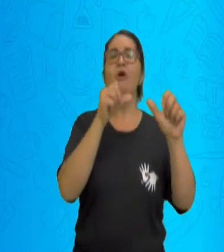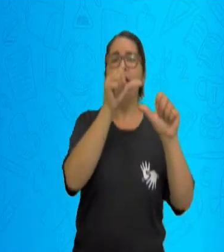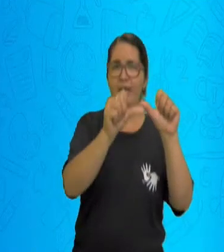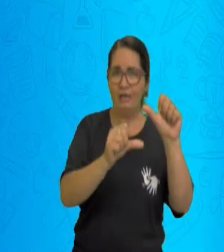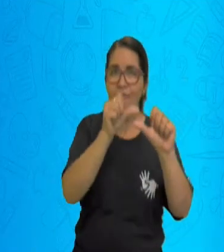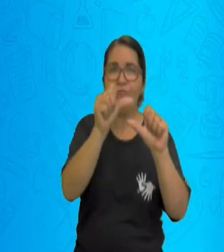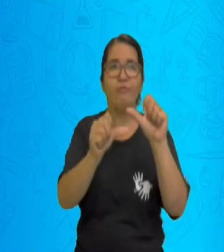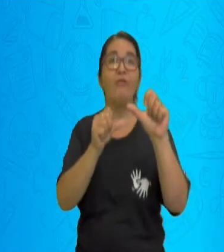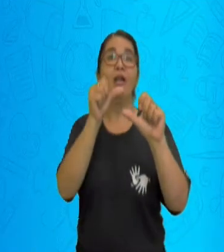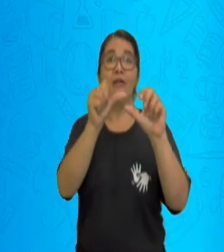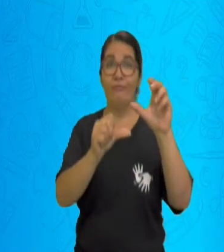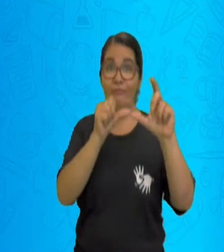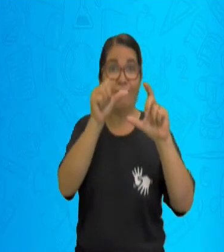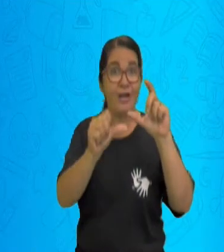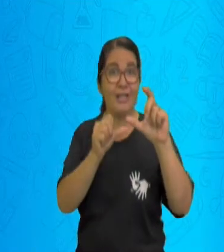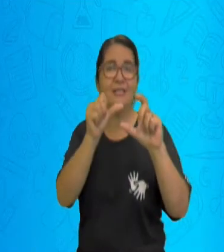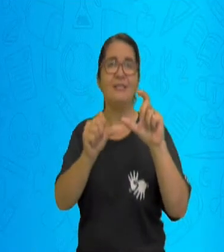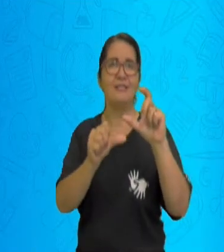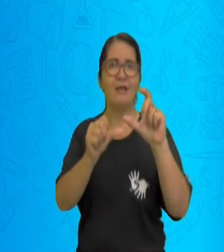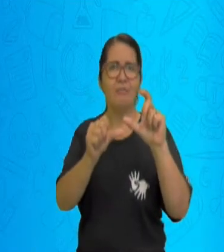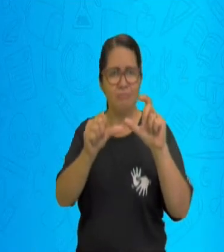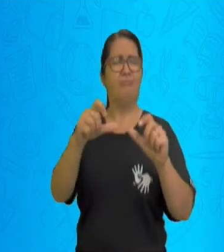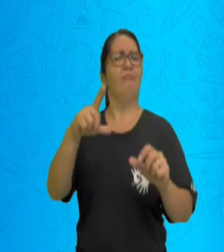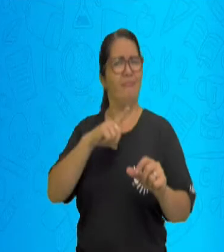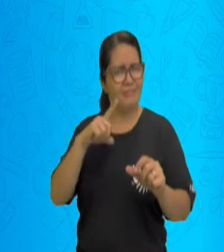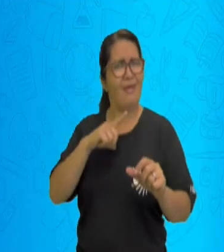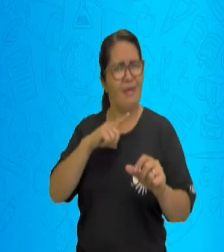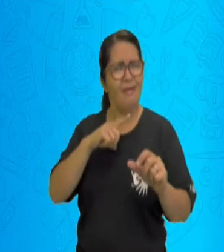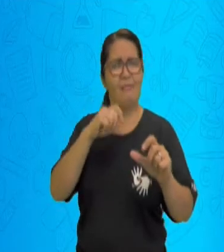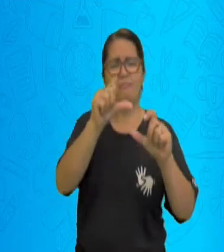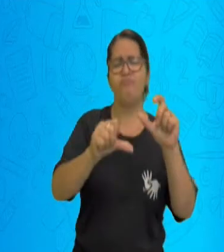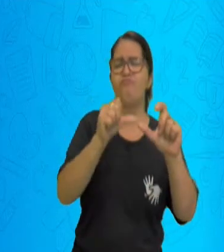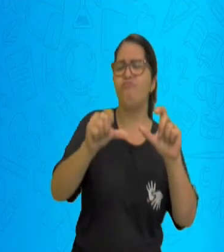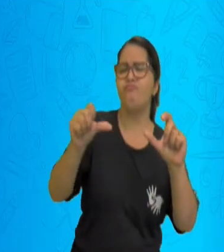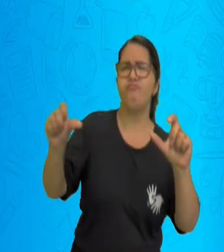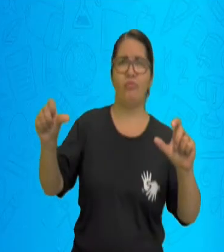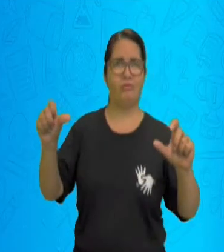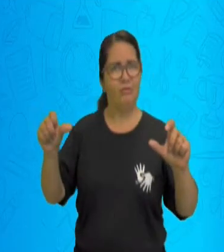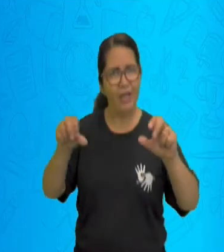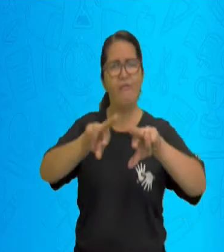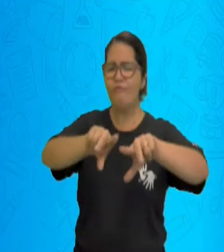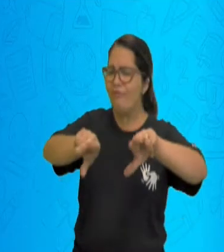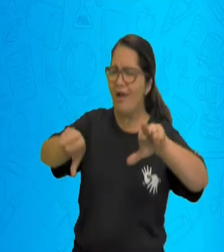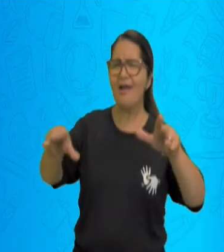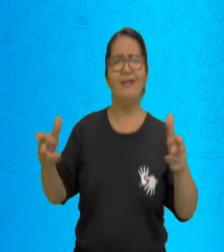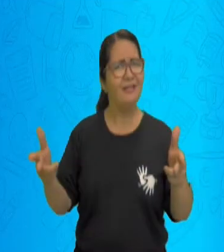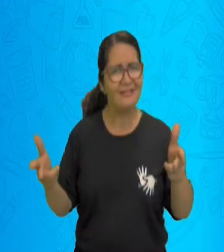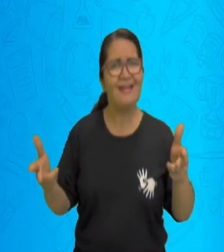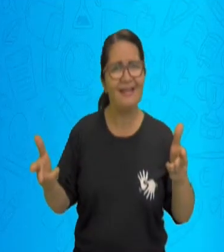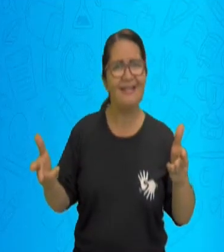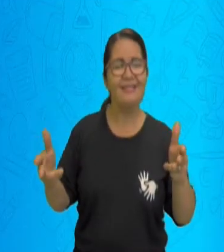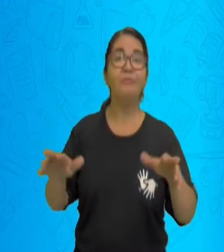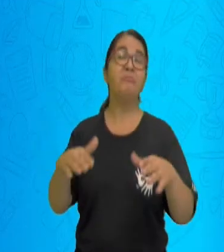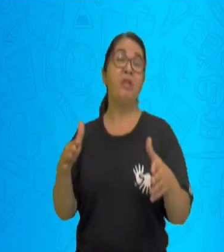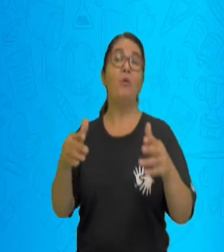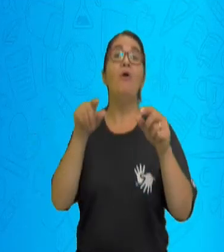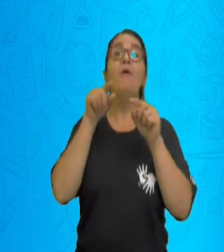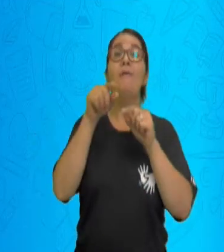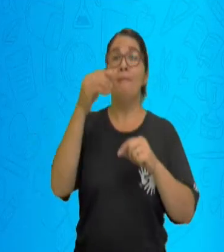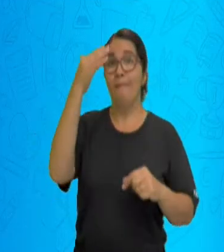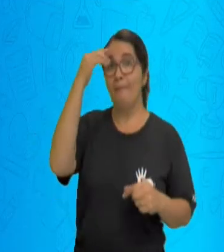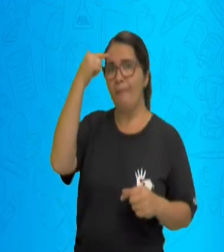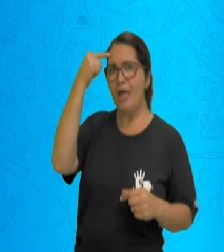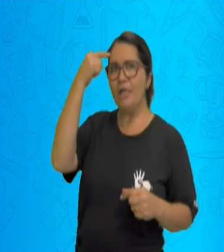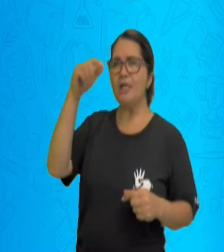você a palavra tardiamente, não é uma palavra, podemos dizer, chique, elegante? Pois é,